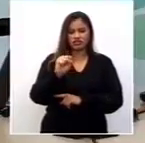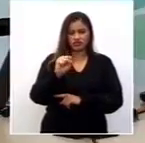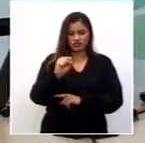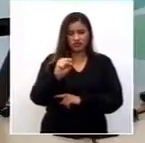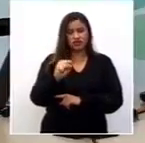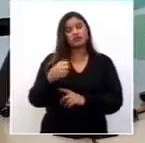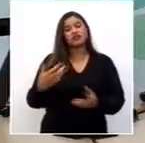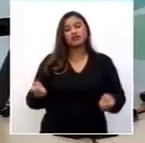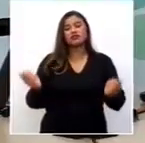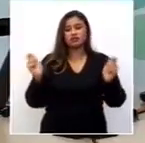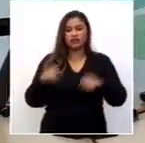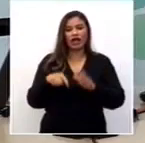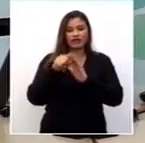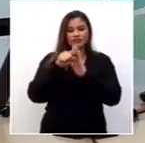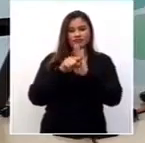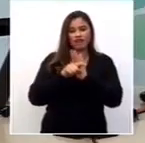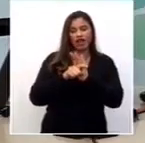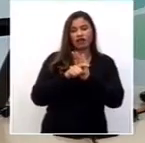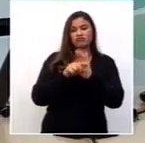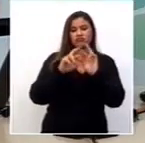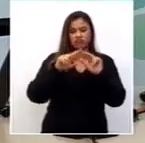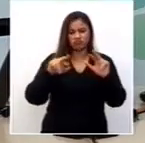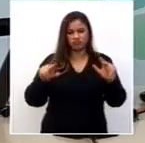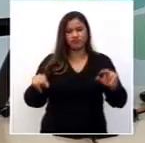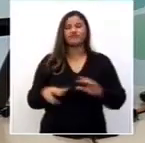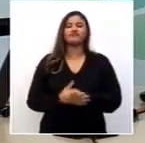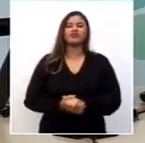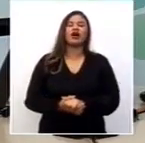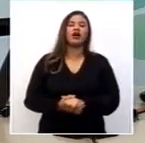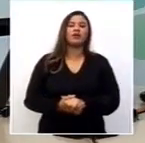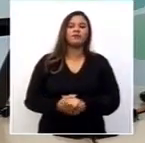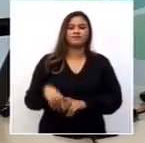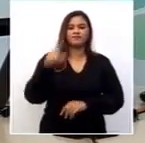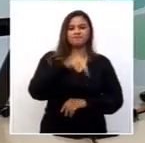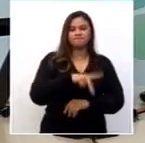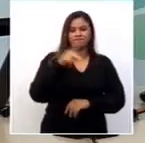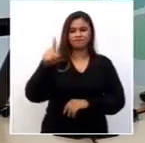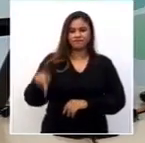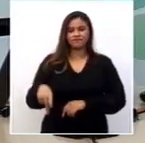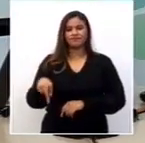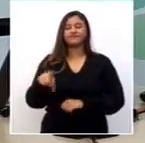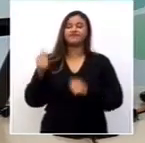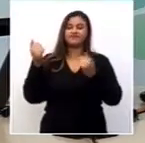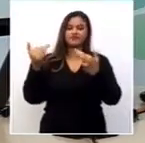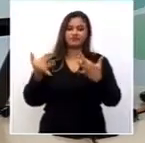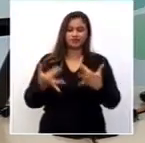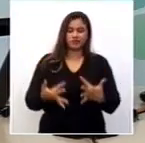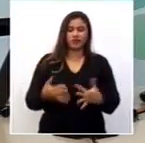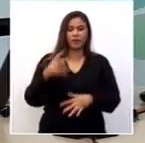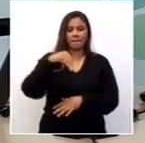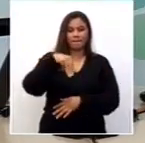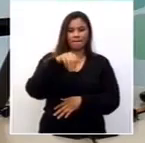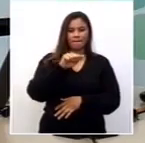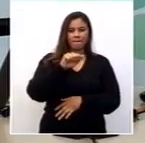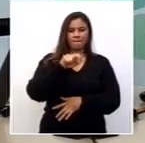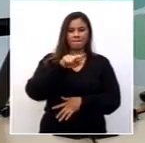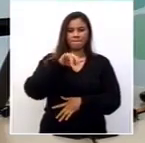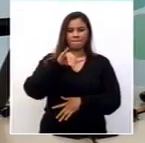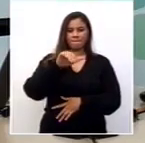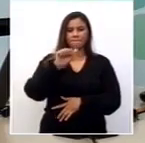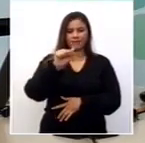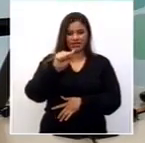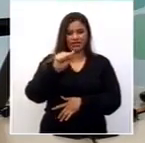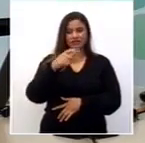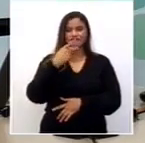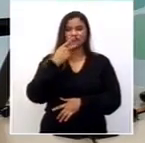os outros. Outros professores também comentaram, por exemplo, a professora Maria, falou da participação,